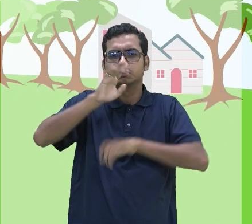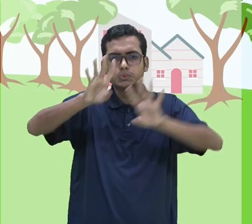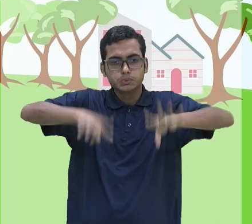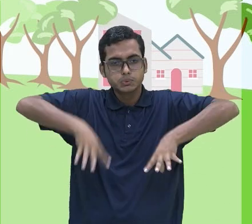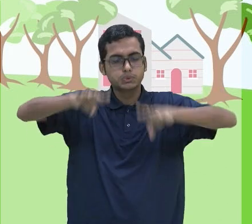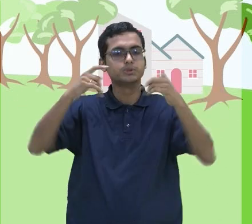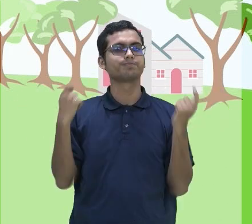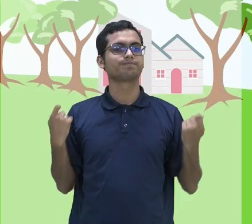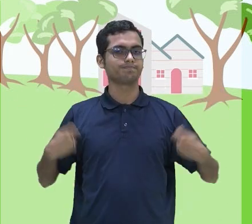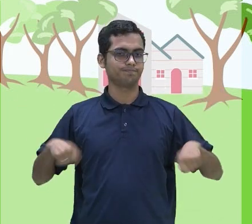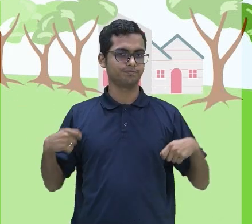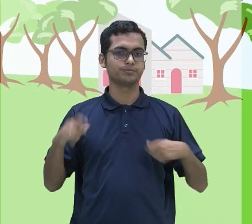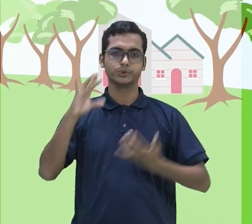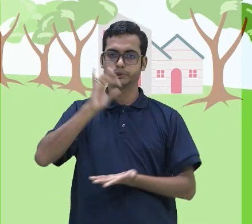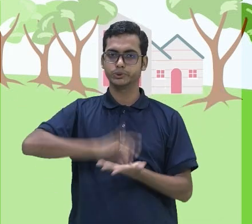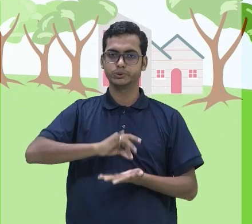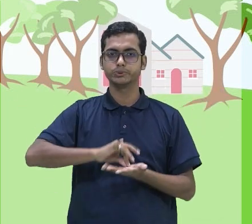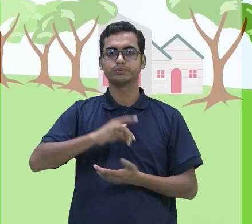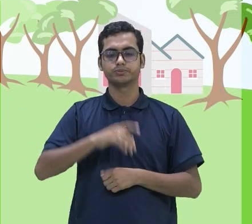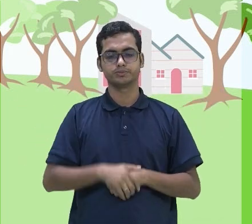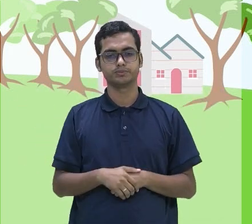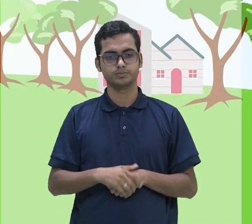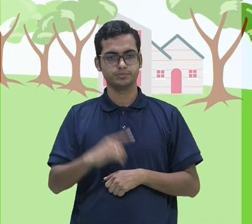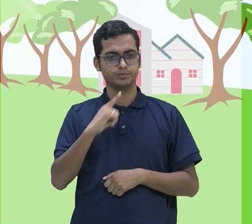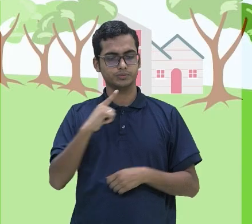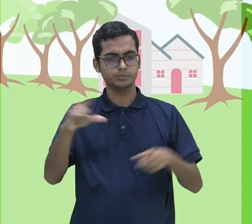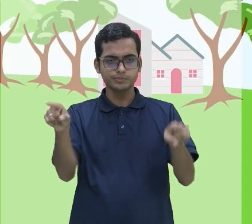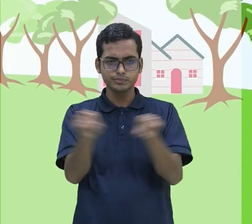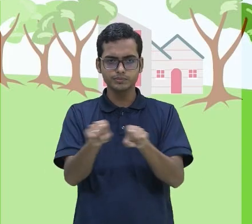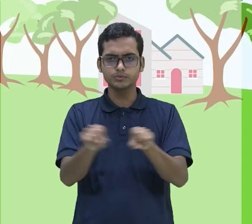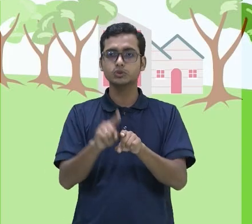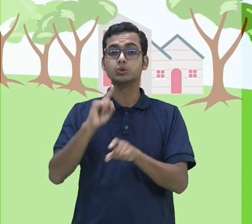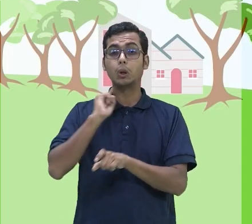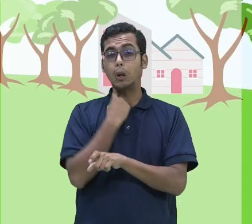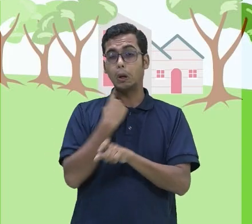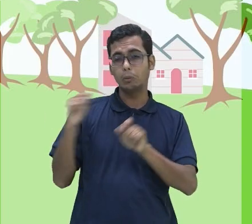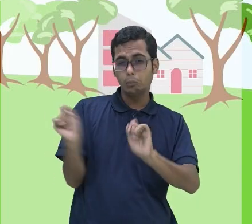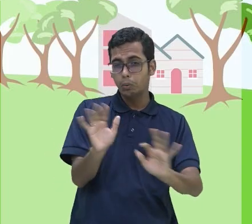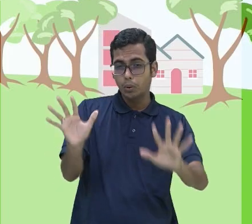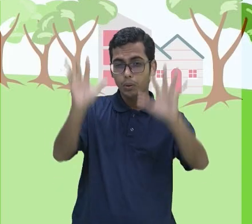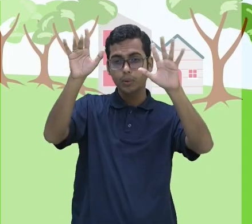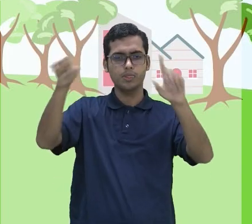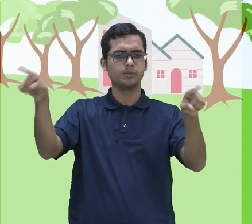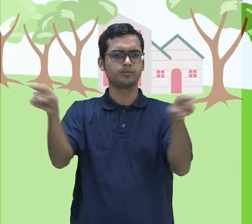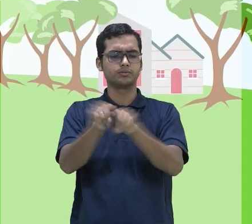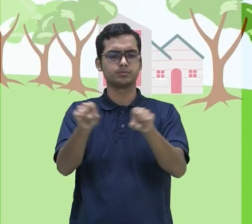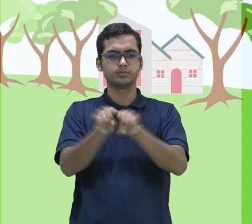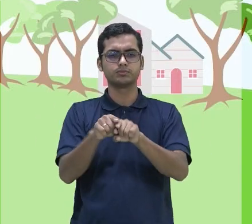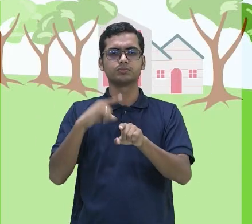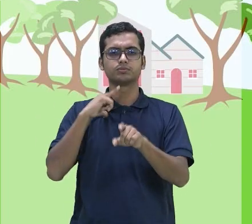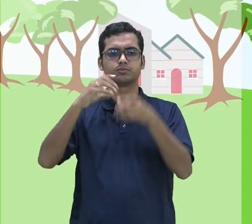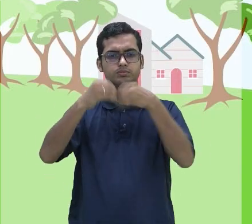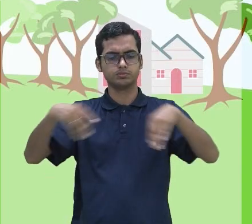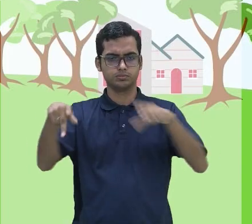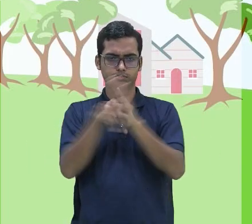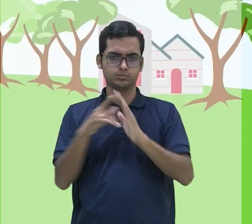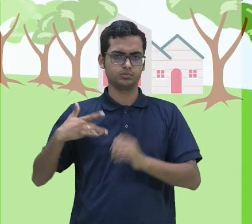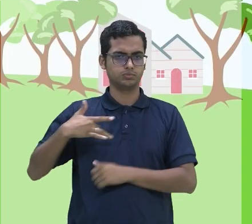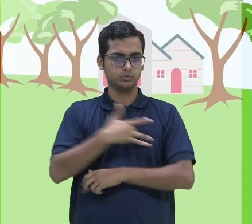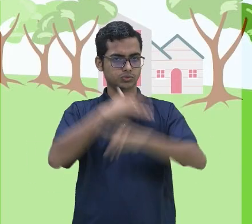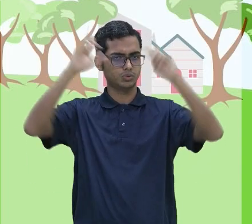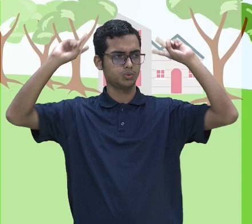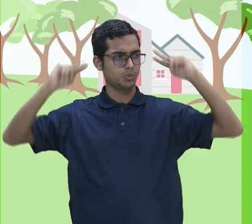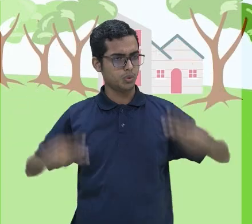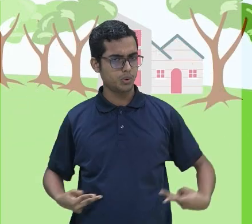uma necessidade. A poluição do ar e os impactos na saúde humana. E quais